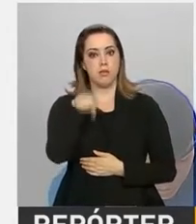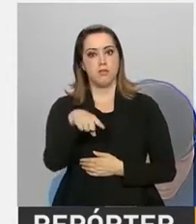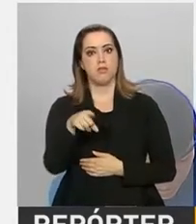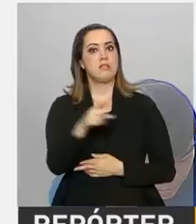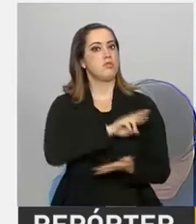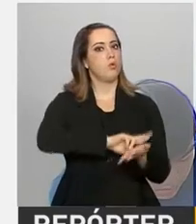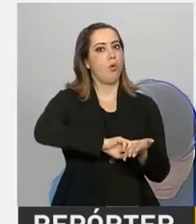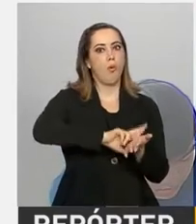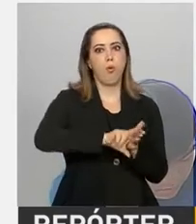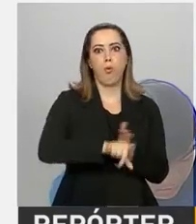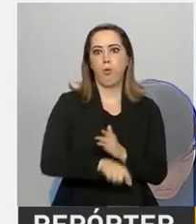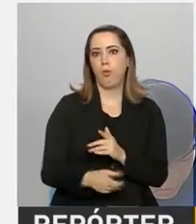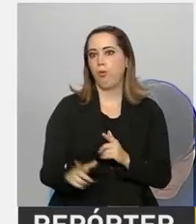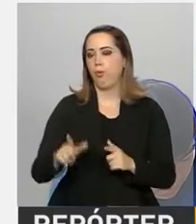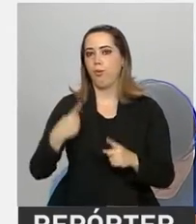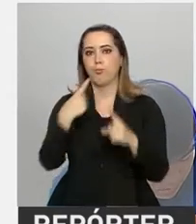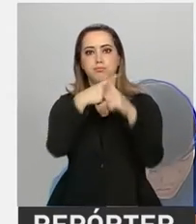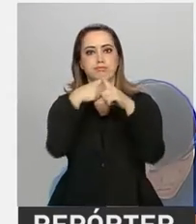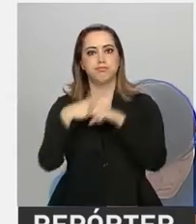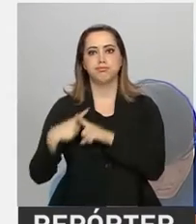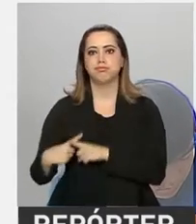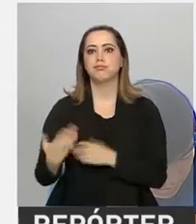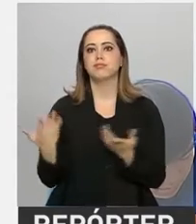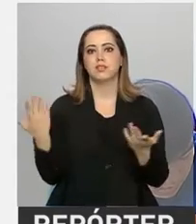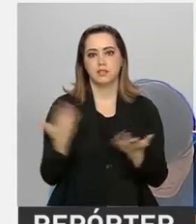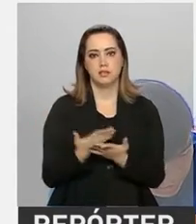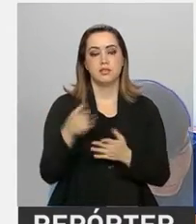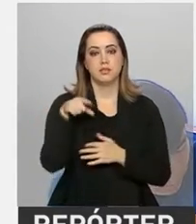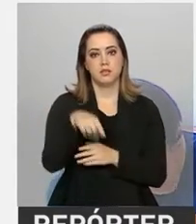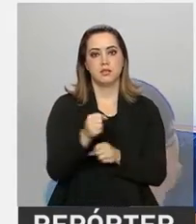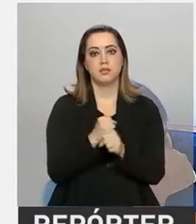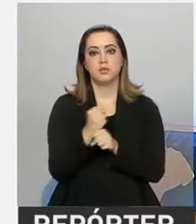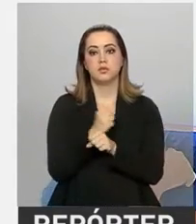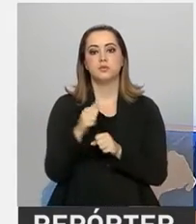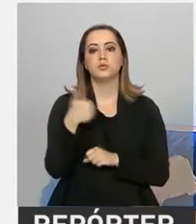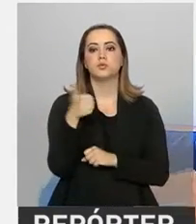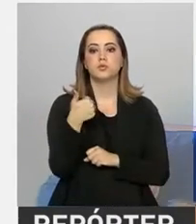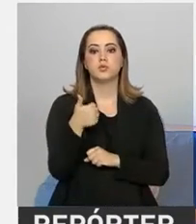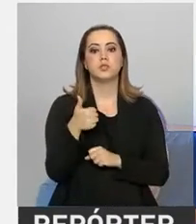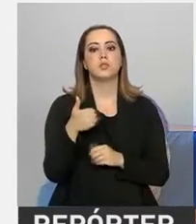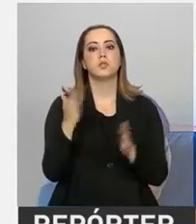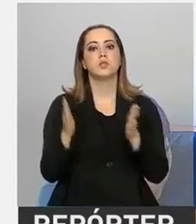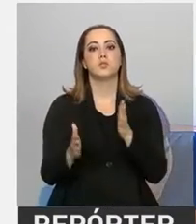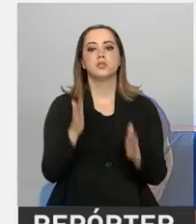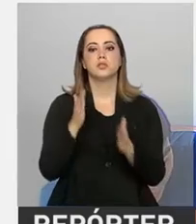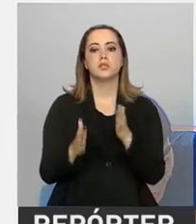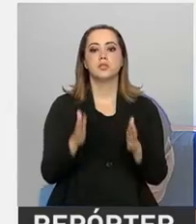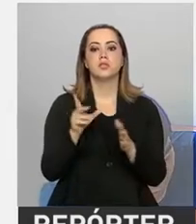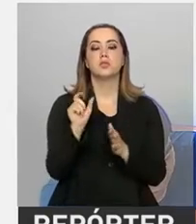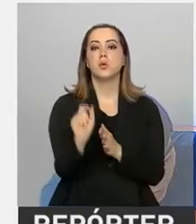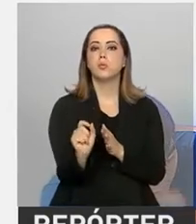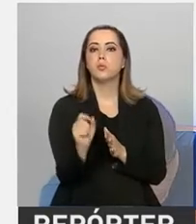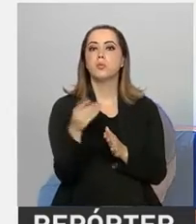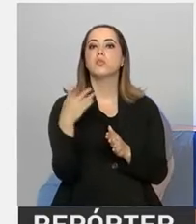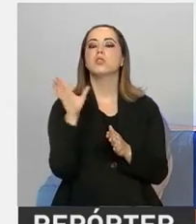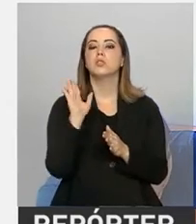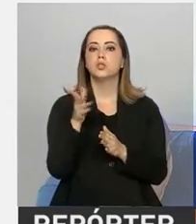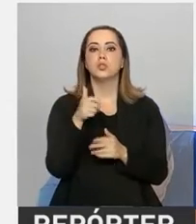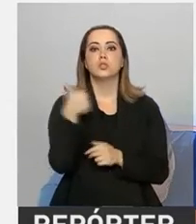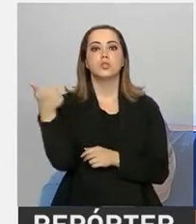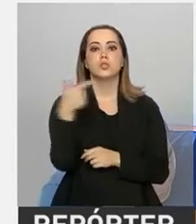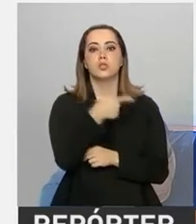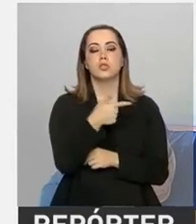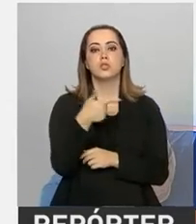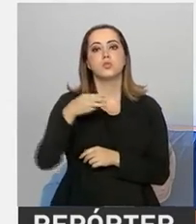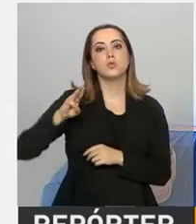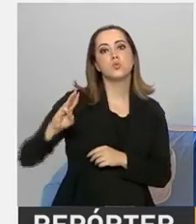adversários esse ano foi divulgado nesta semana o resultado da primeira fase da obra ep foram 17 milhões